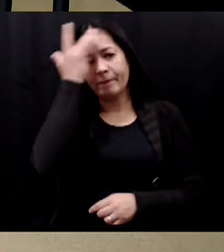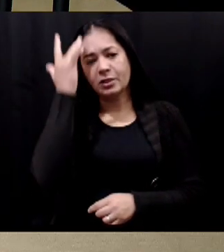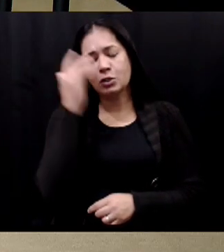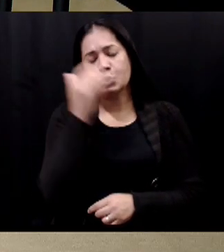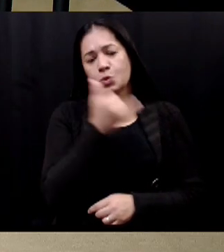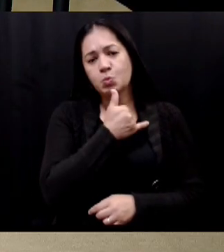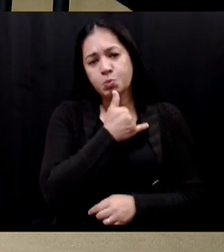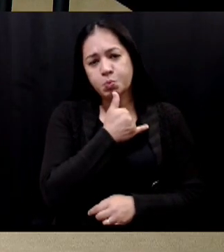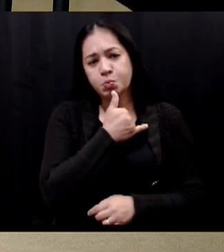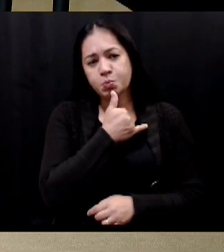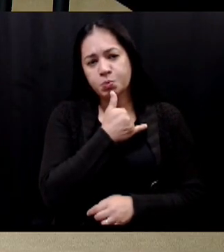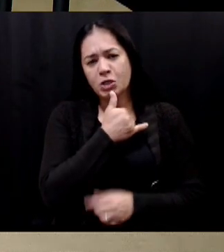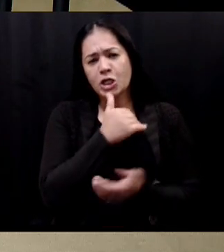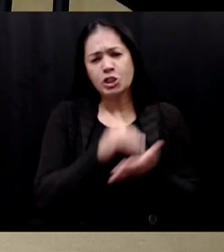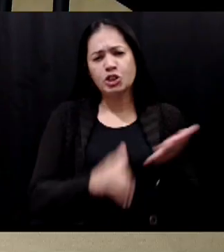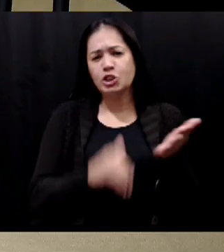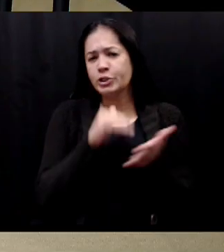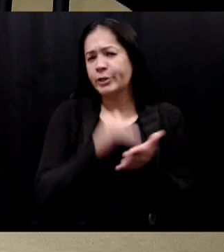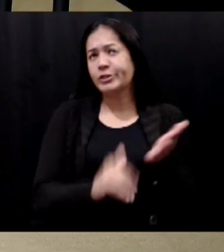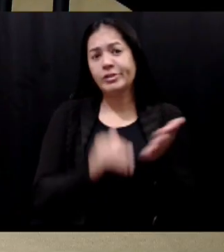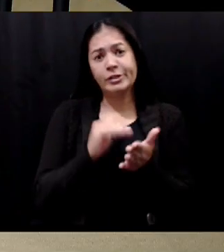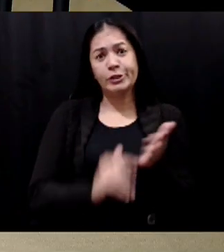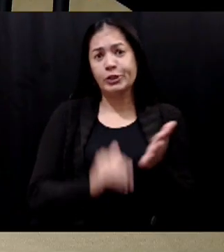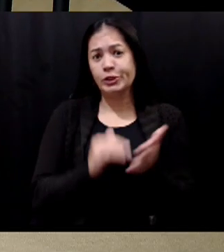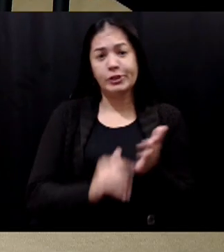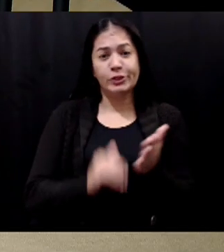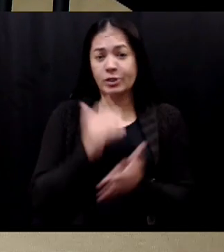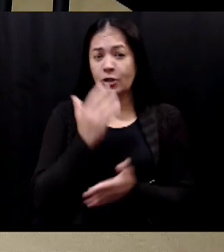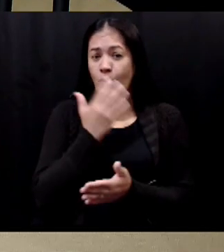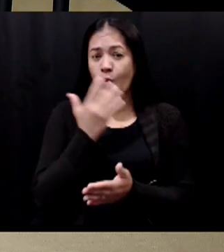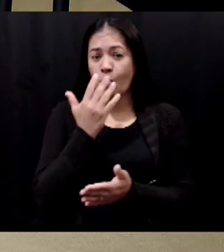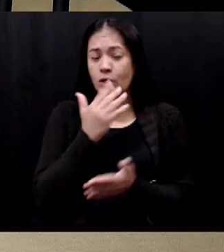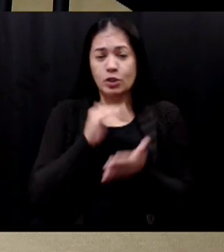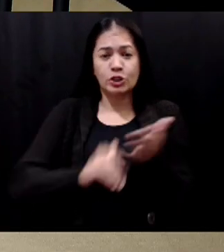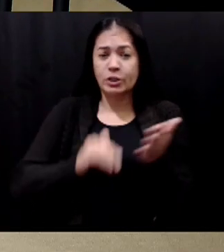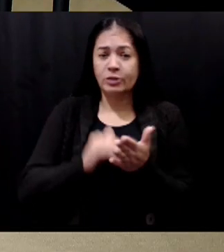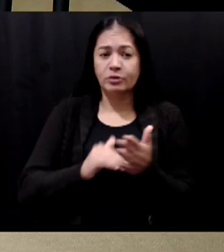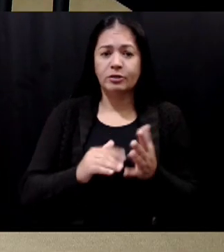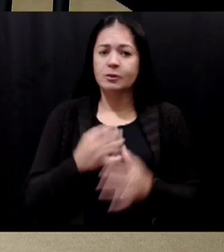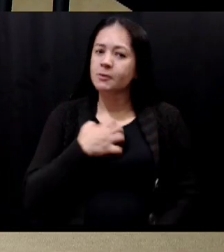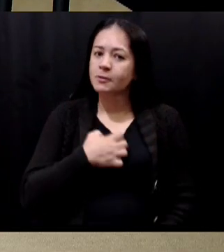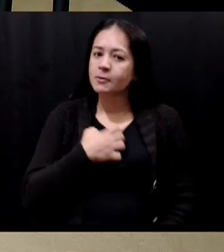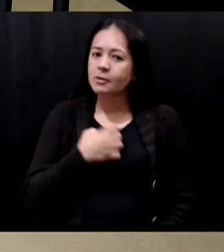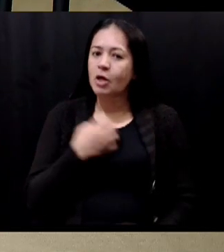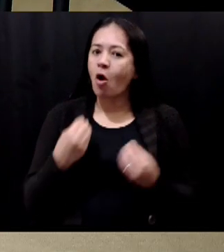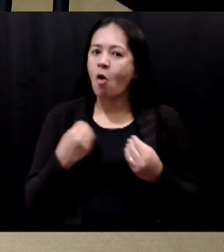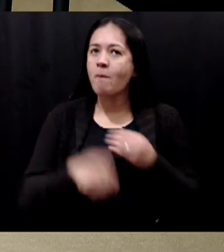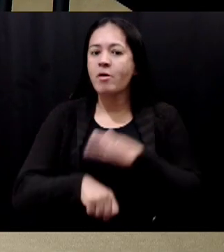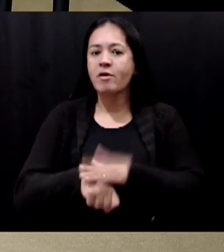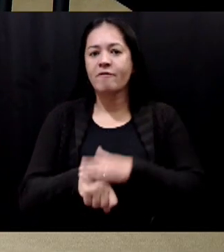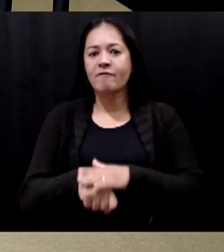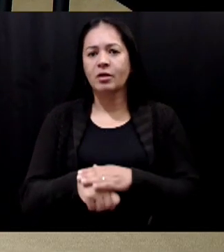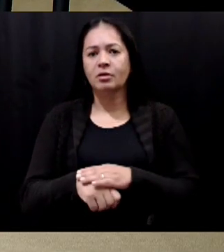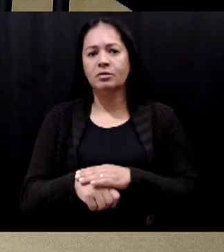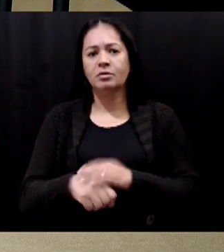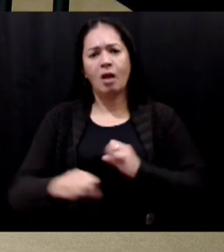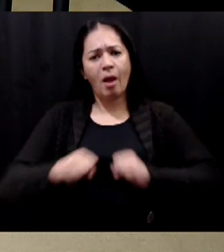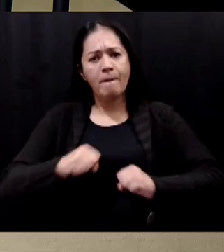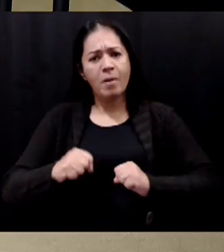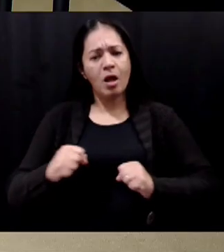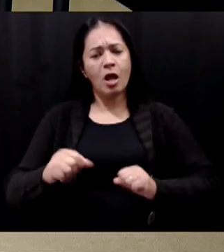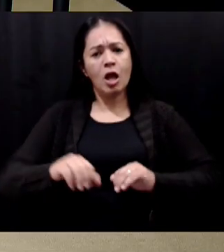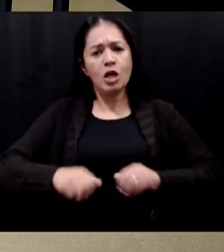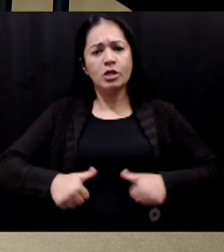fica raivoso, né? E aí, poxa vida, como é que faz? Mexe muito com a autoestima, mexe muito, acho que com o